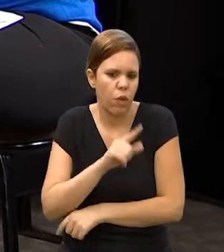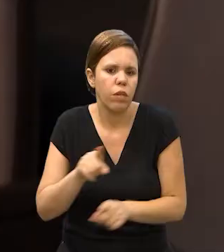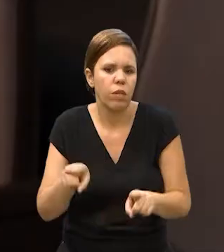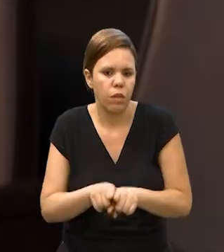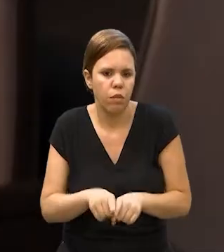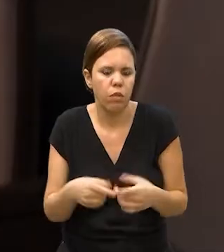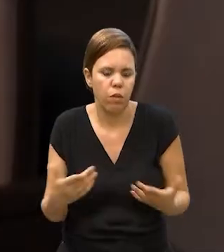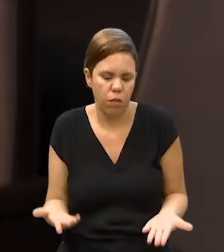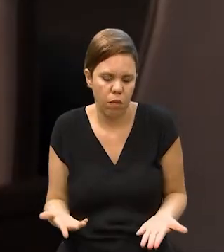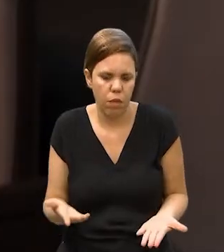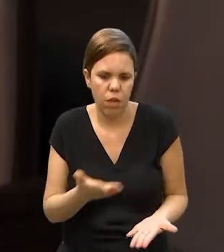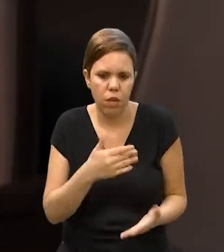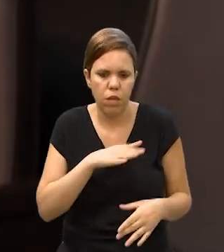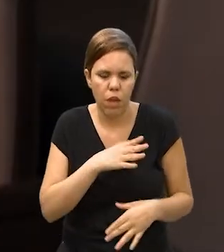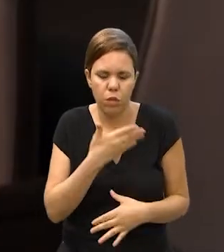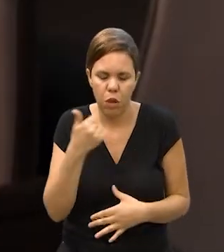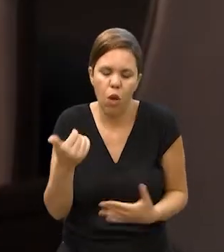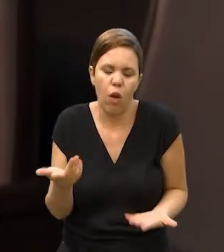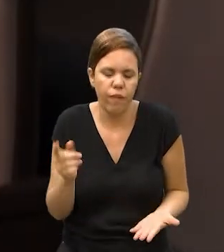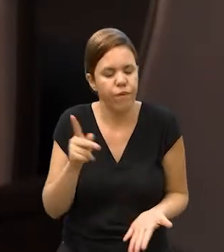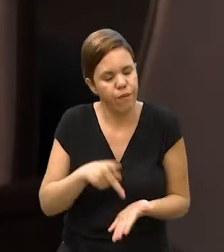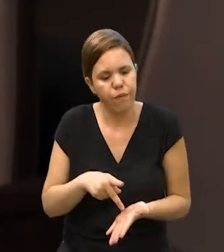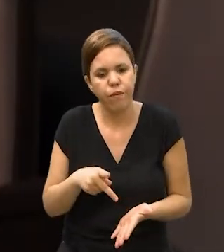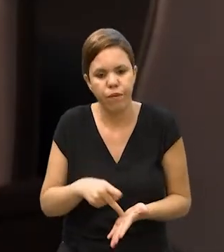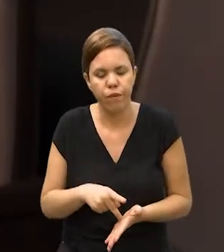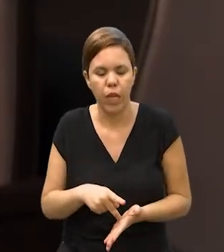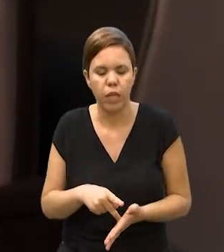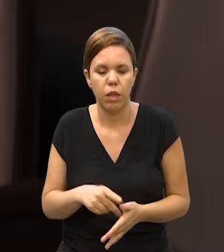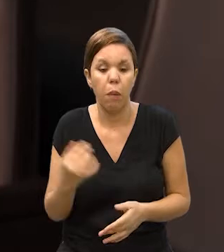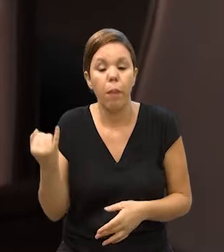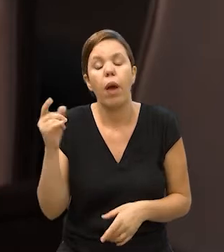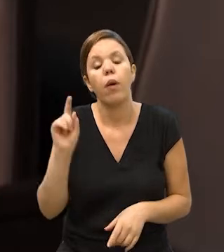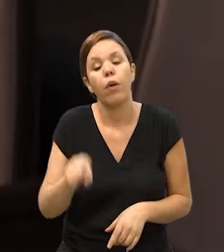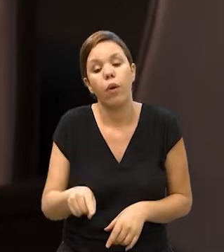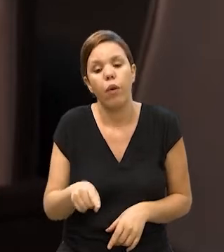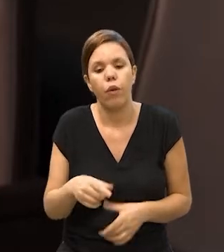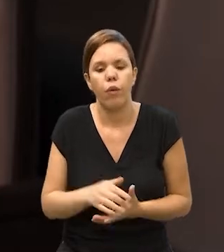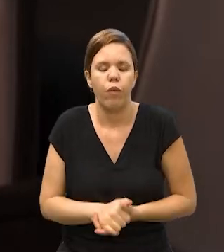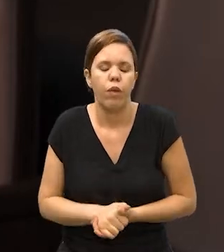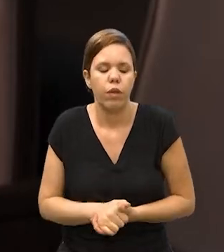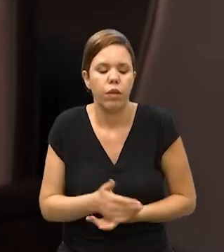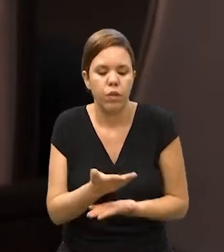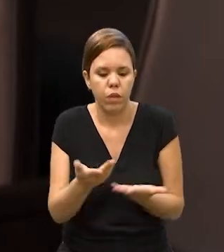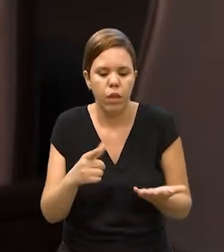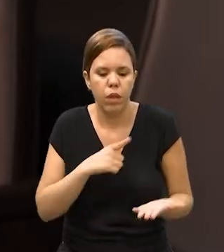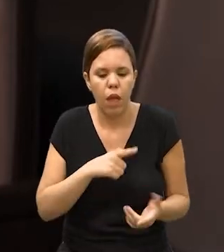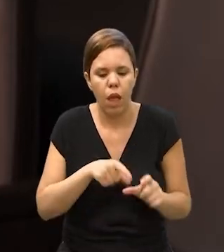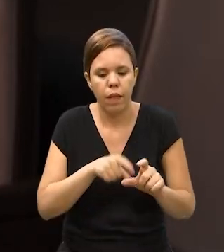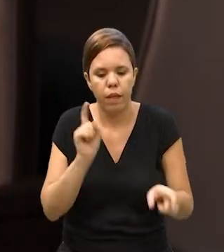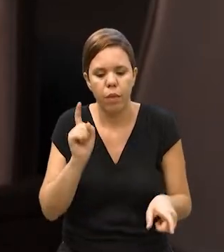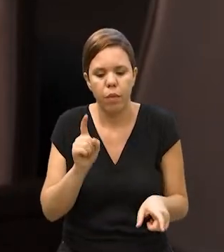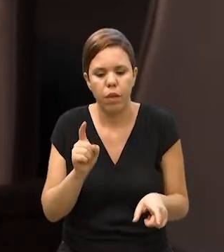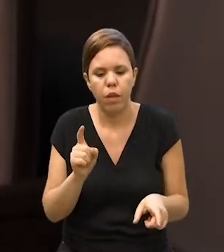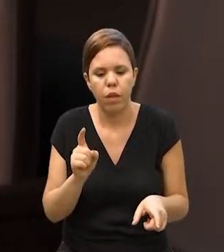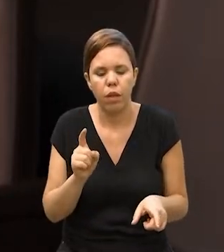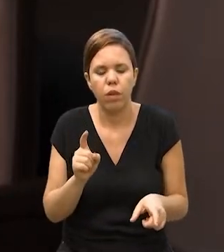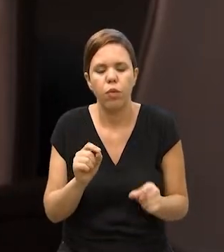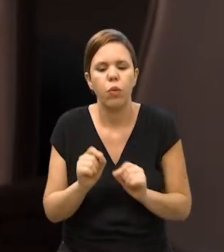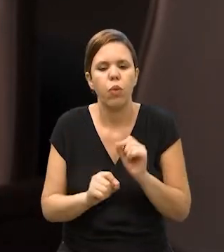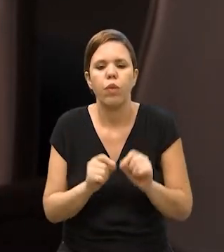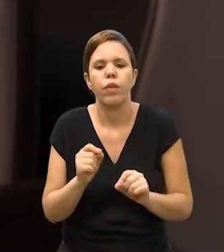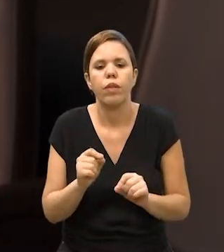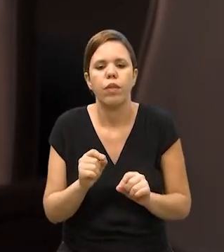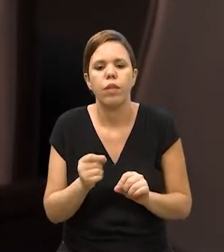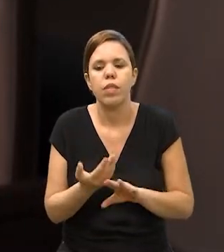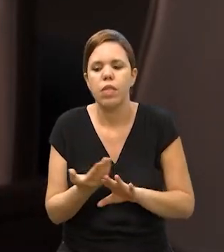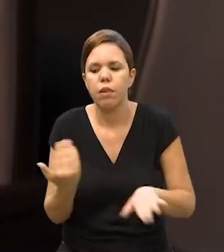cidade melhor? Sem dúvida. E acima de tudo, desde que você tenha a independência entre os poderes, né? Muitas vezes a